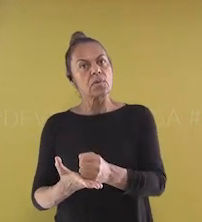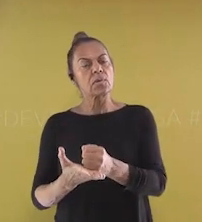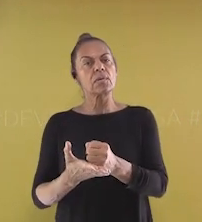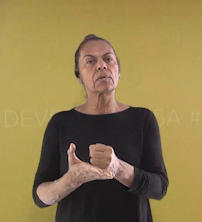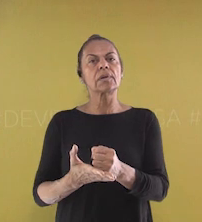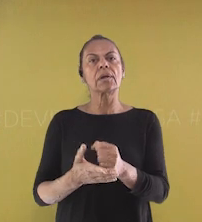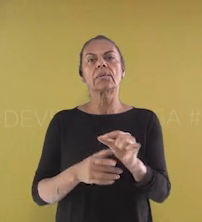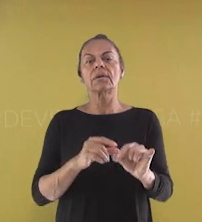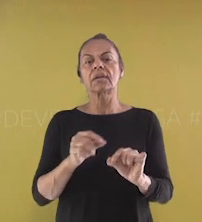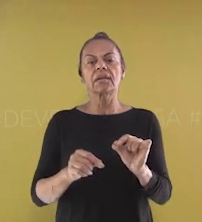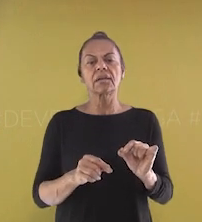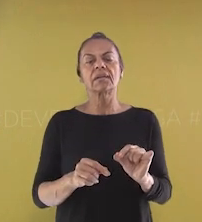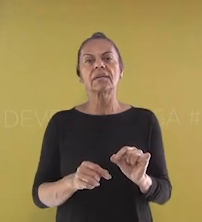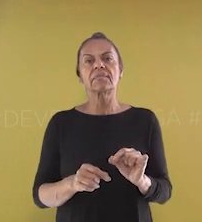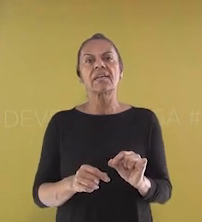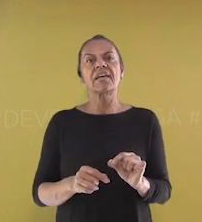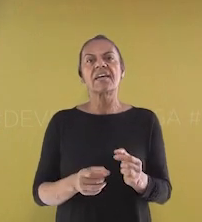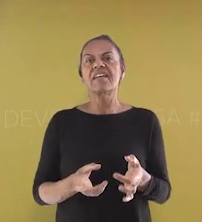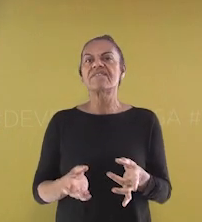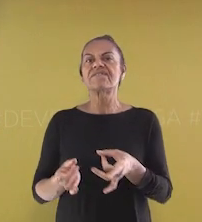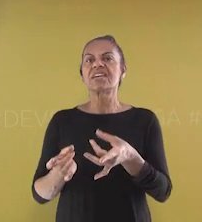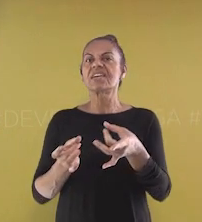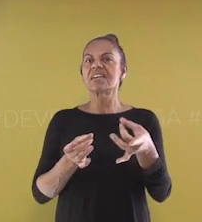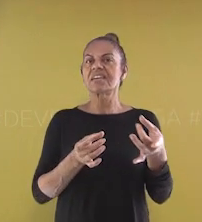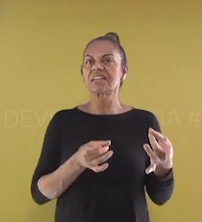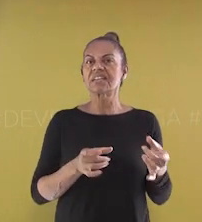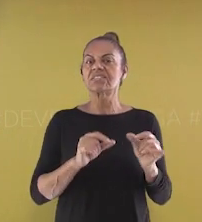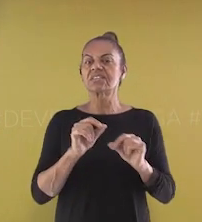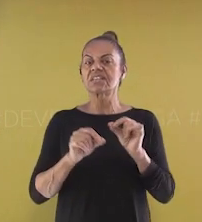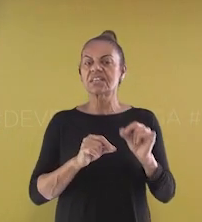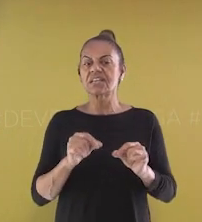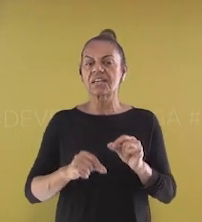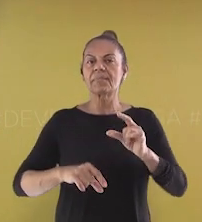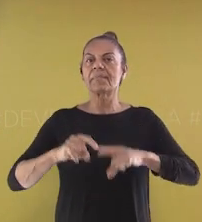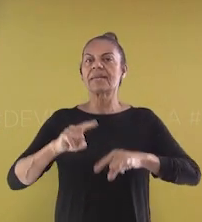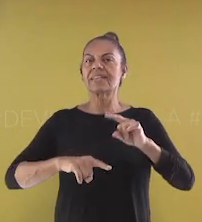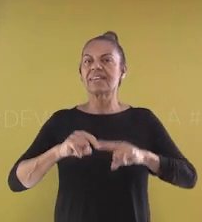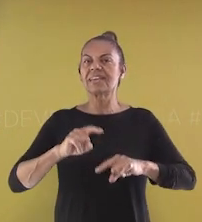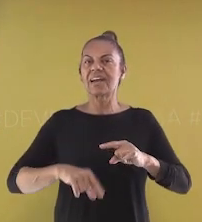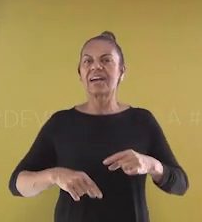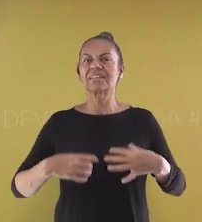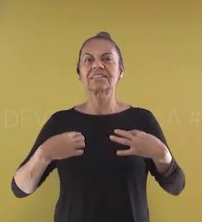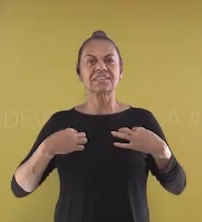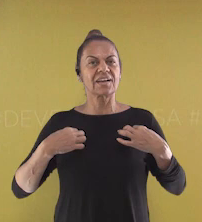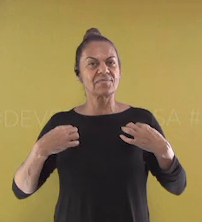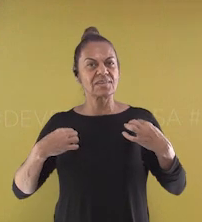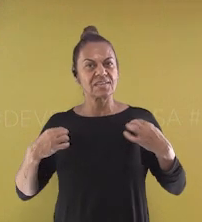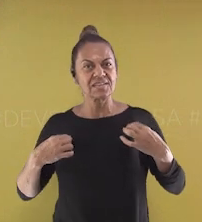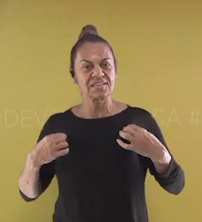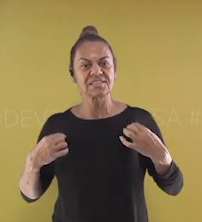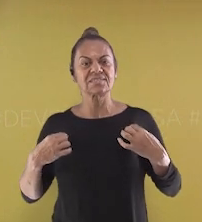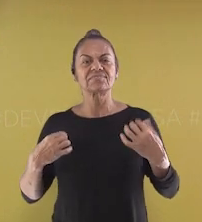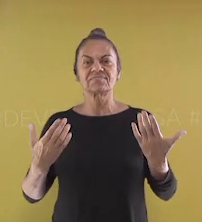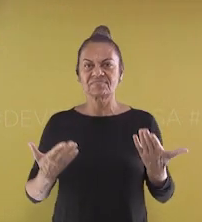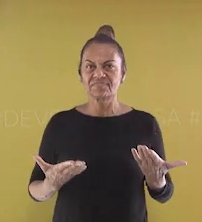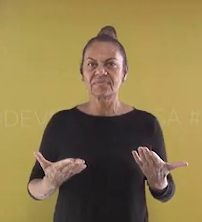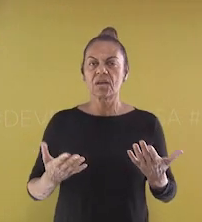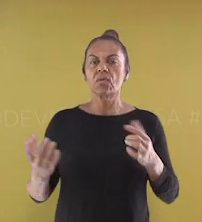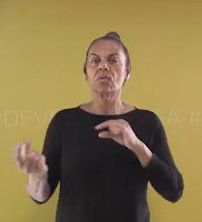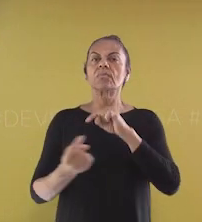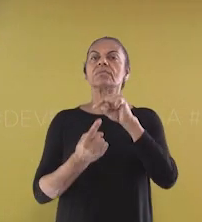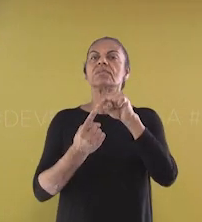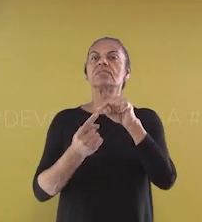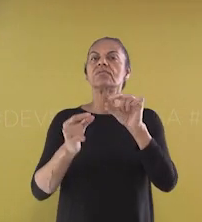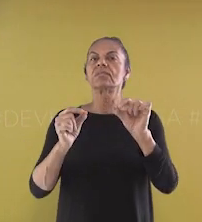comuns de apoio é a venda de produtos customizados, como, por exemplo, as camisas da logomarca das